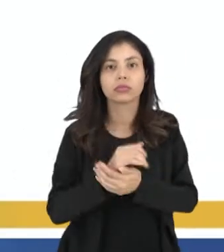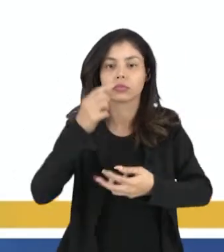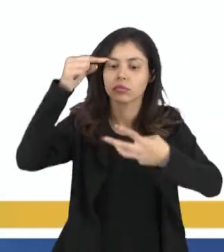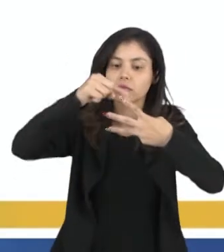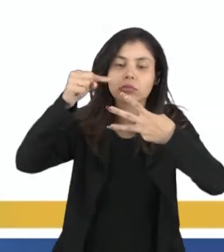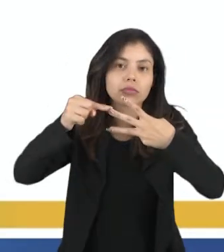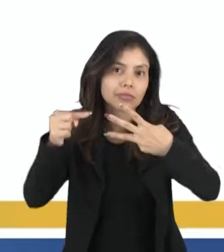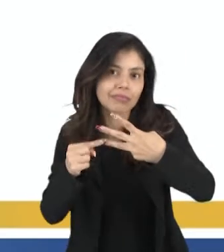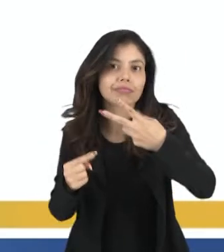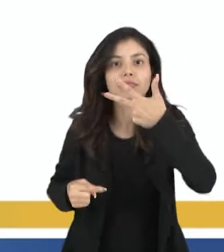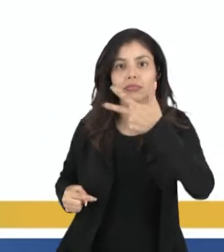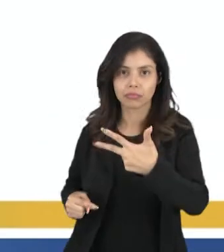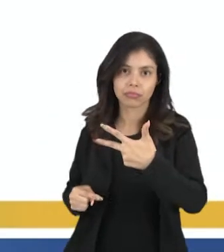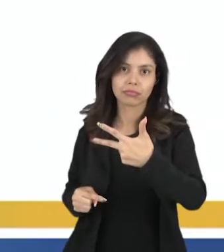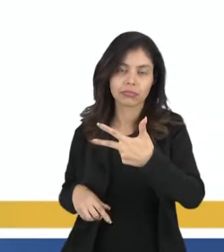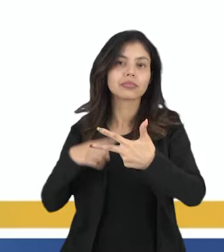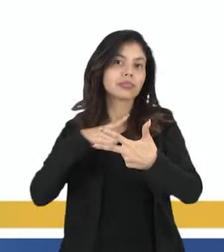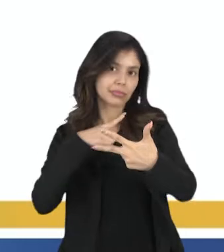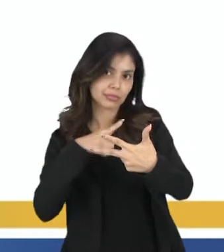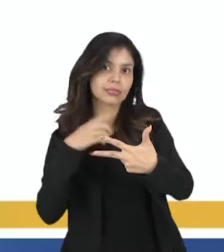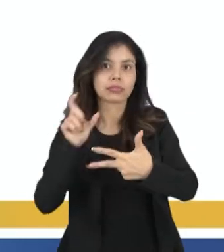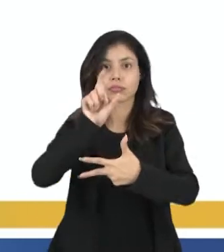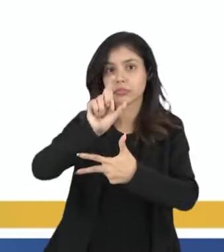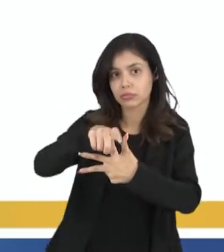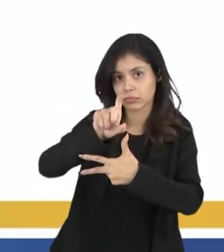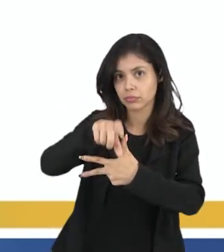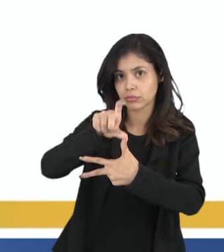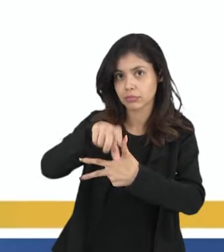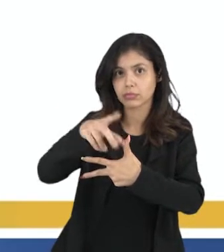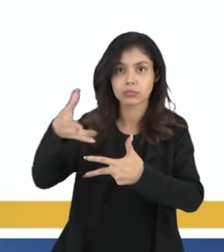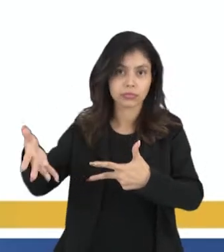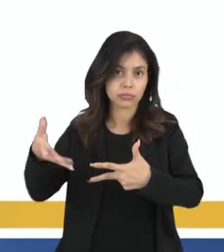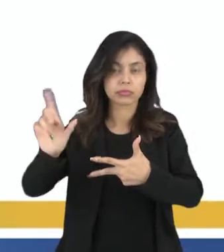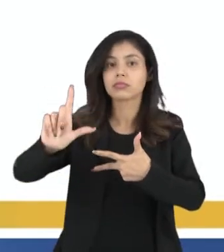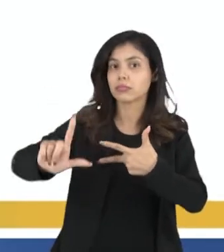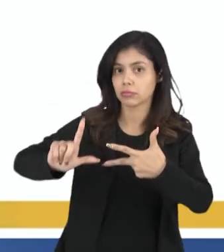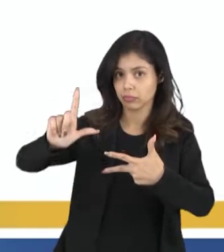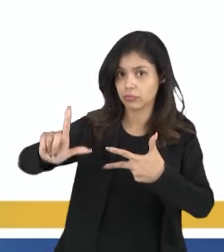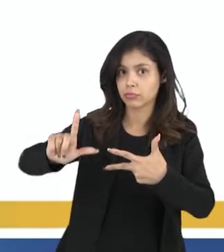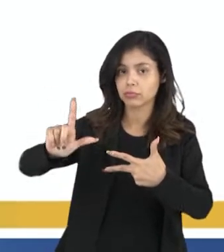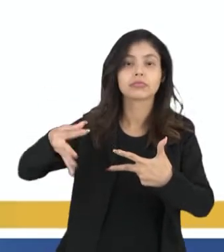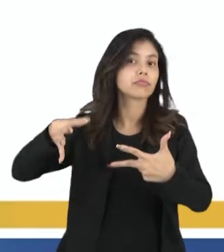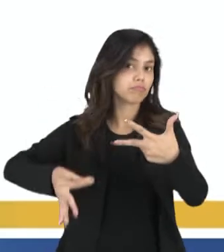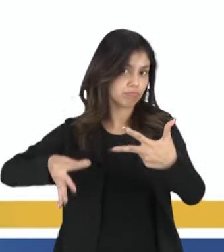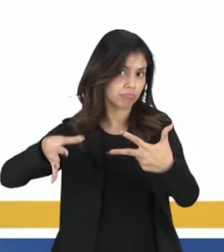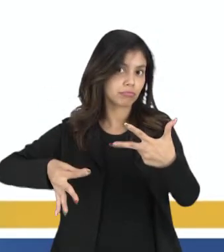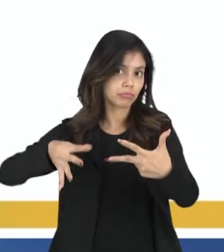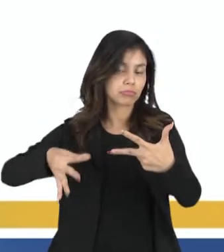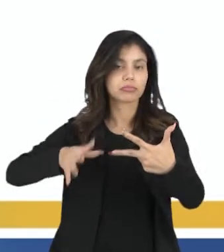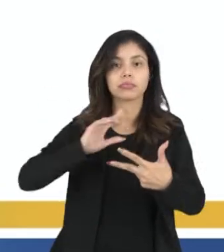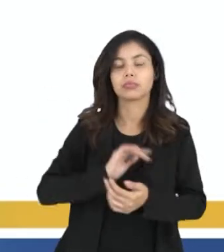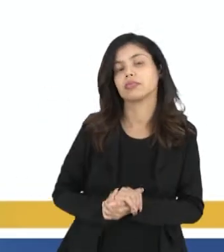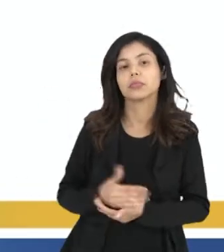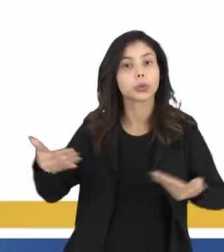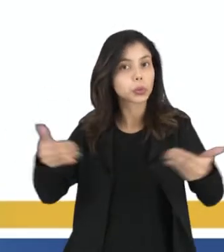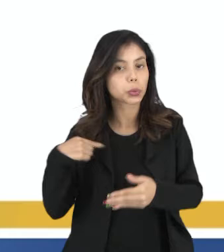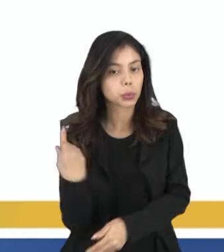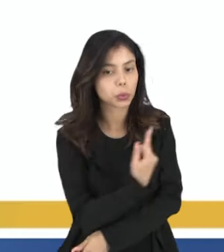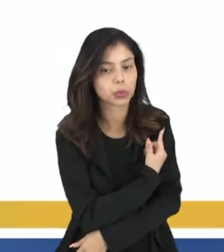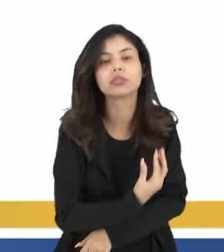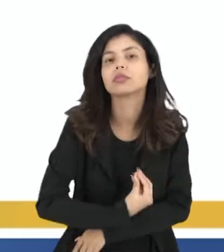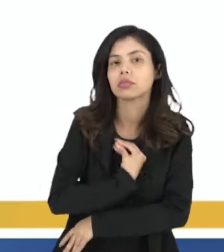3 poderes distintos. E aí o poder executivo, o legislativo e o judiciário. E hoje